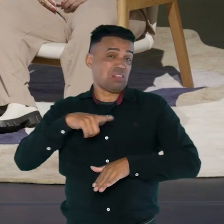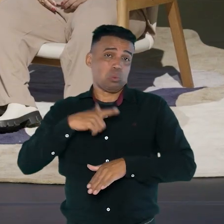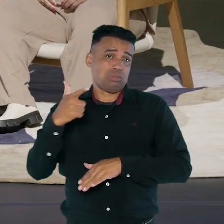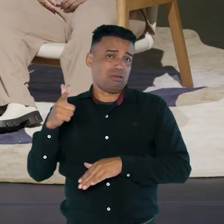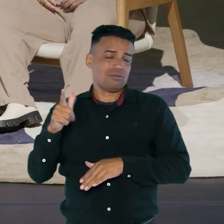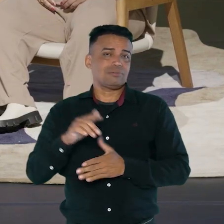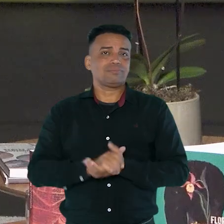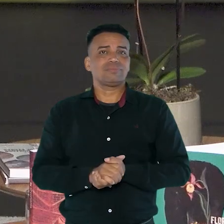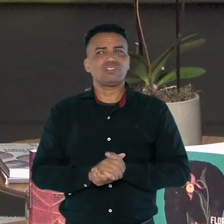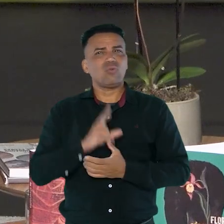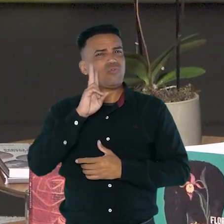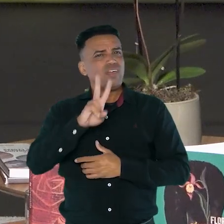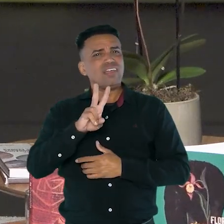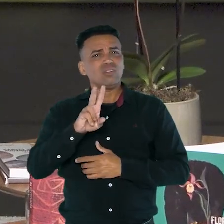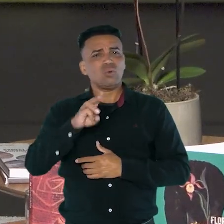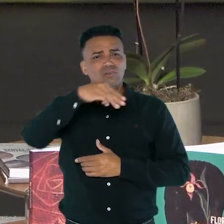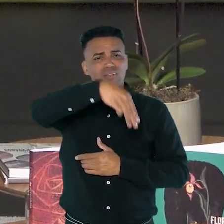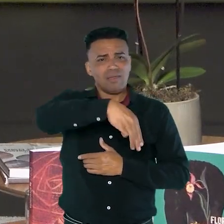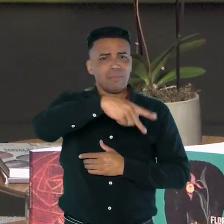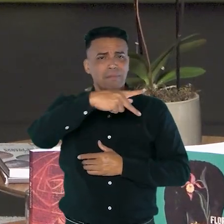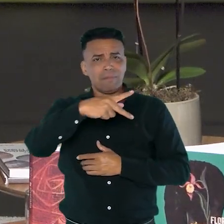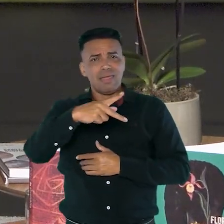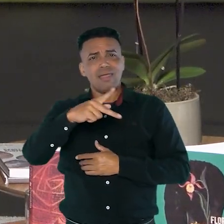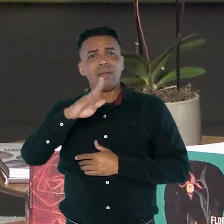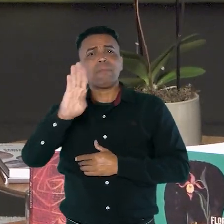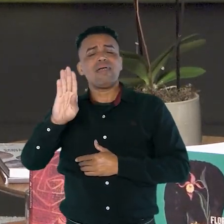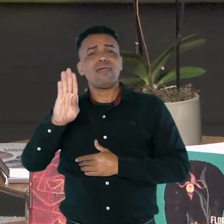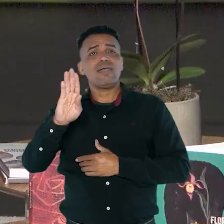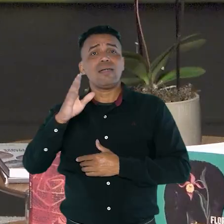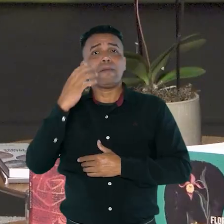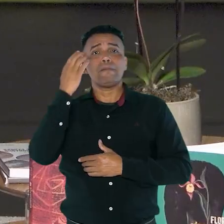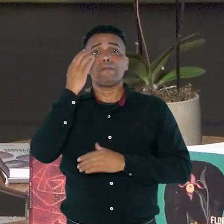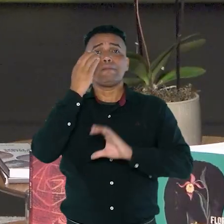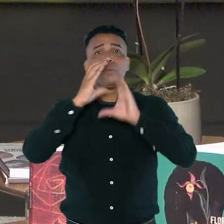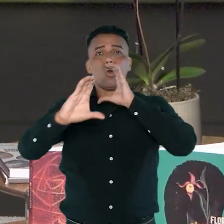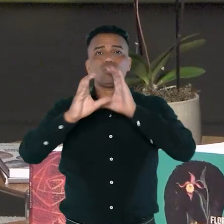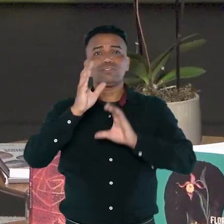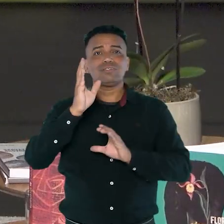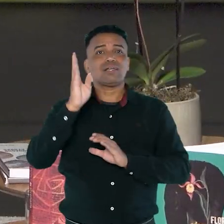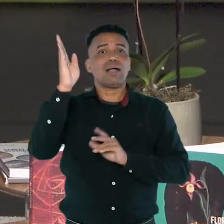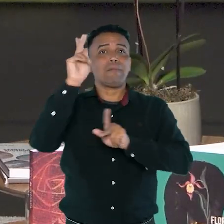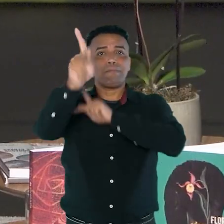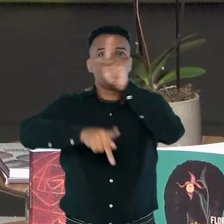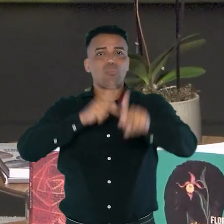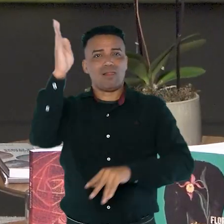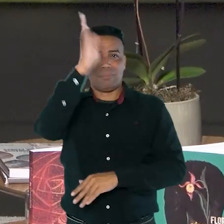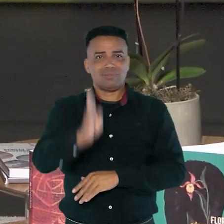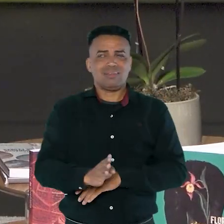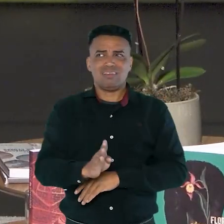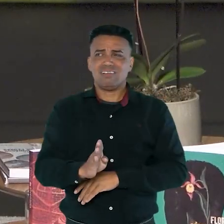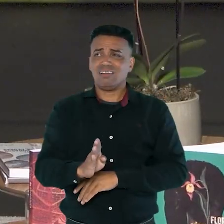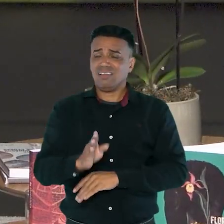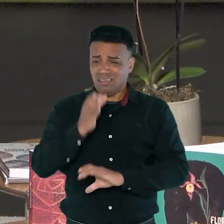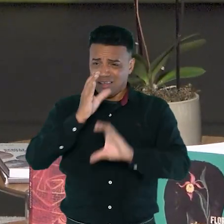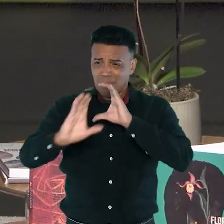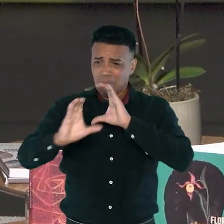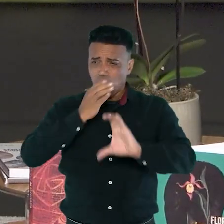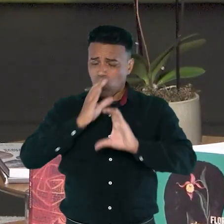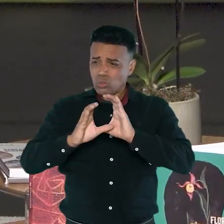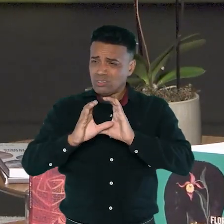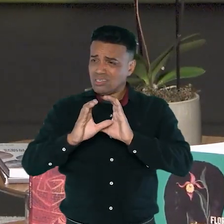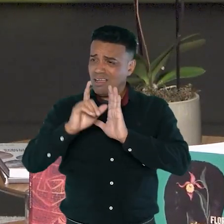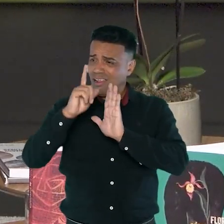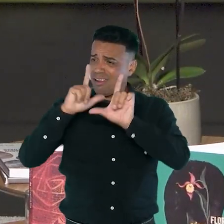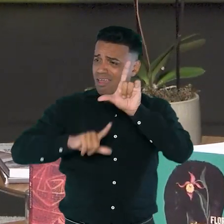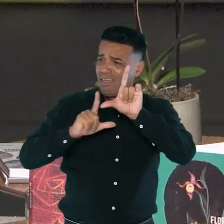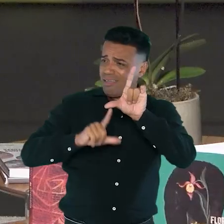Mas, ouvindo a música popular brasileira, um dia alguém me disse: essa música que está dizendo isso, na verdade, está